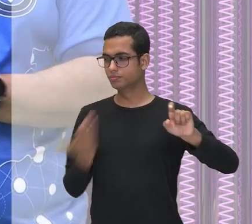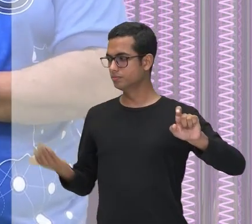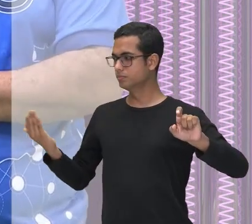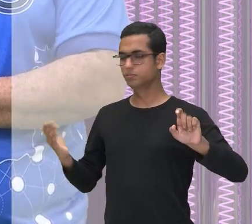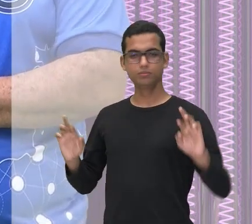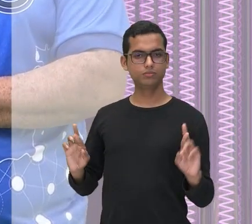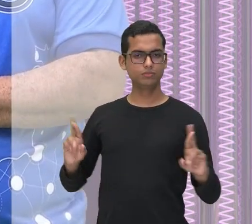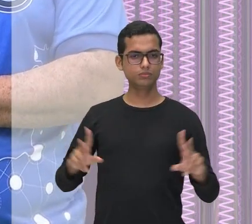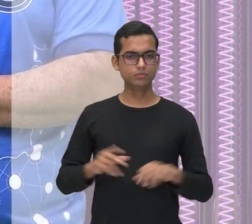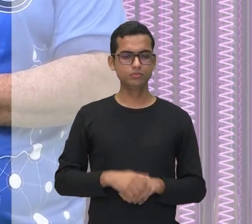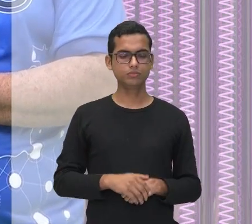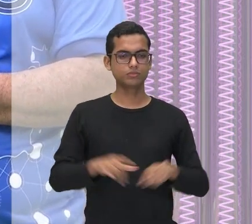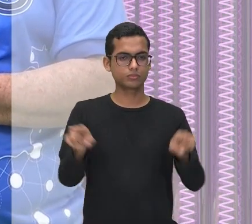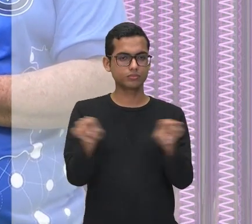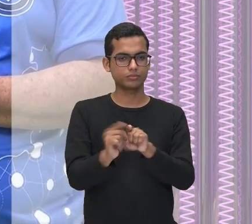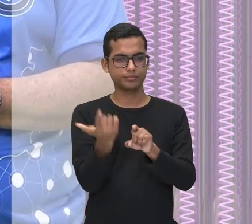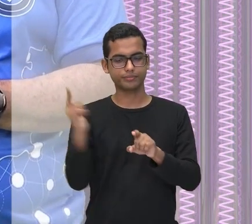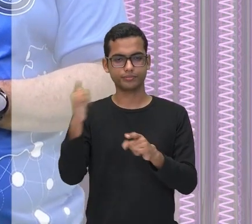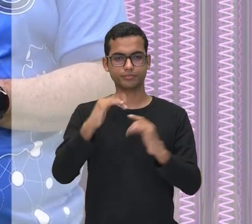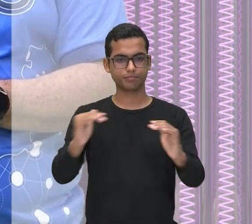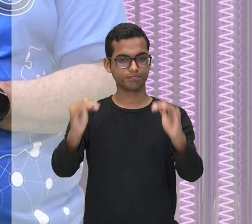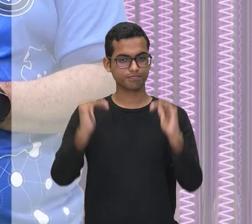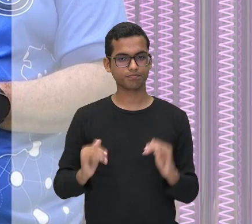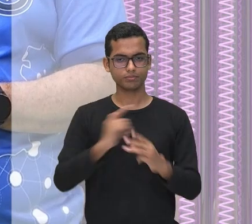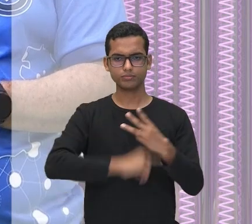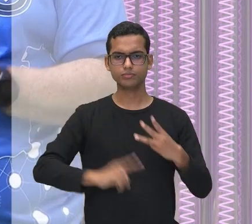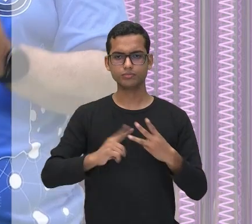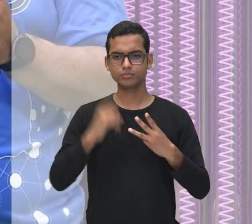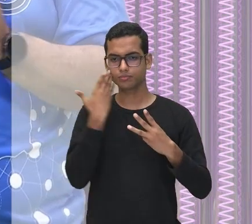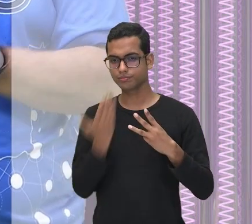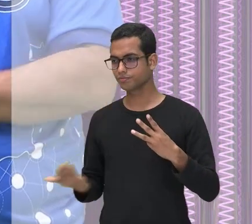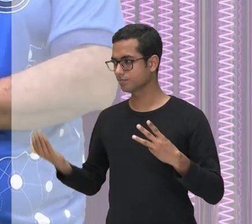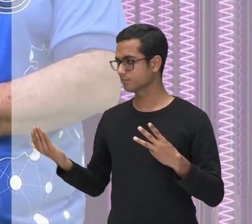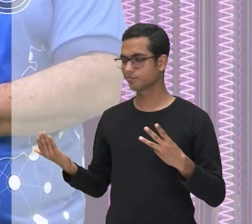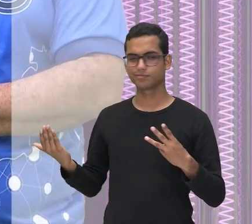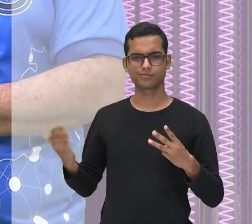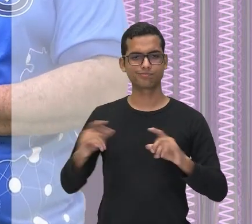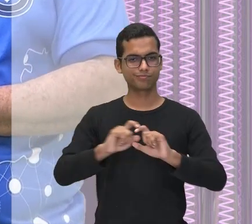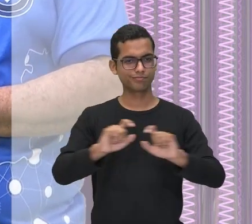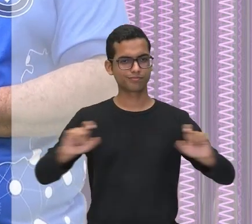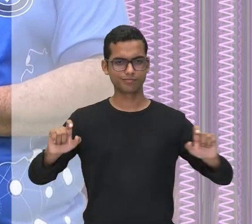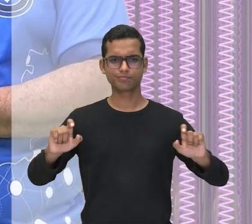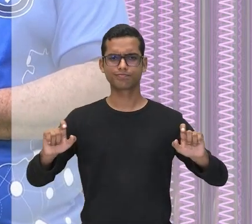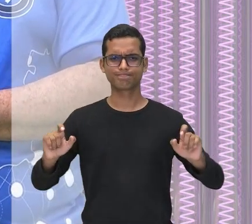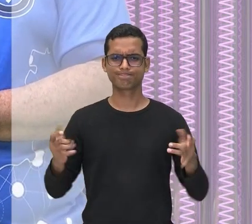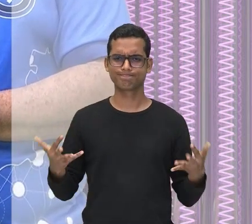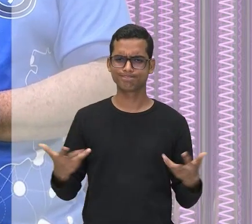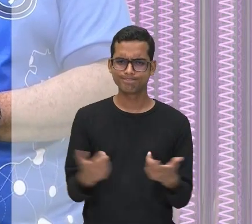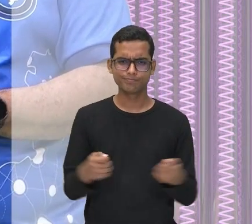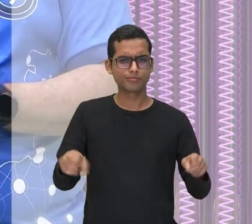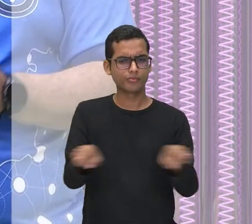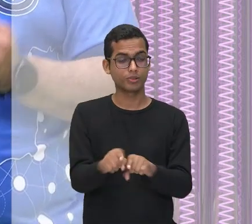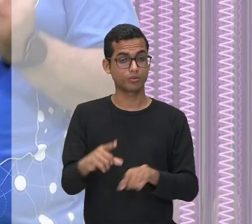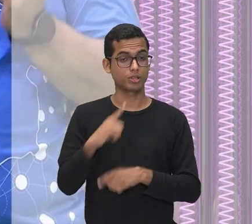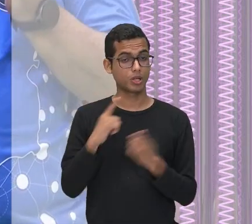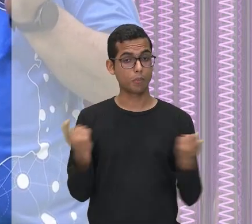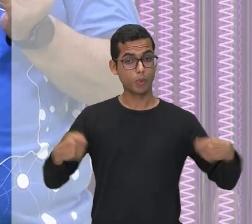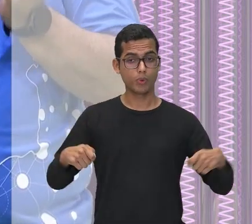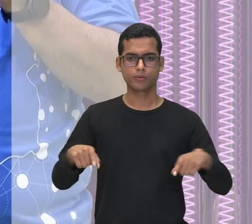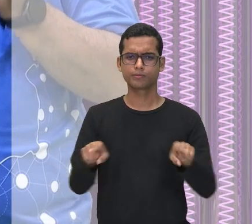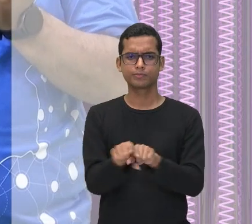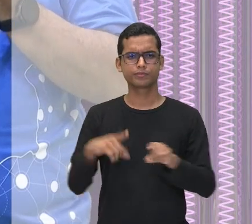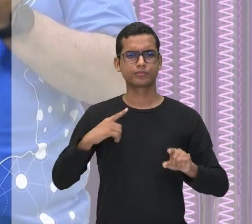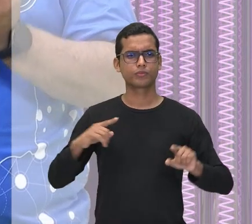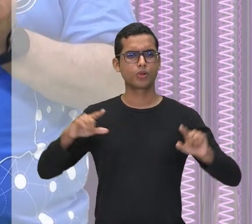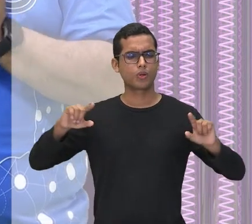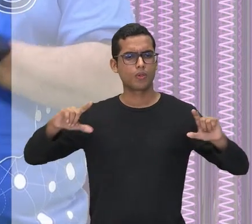diferente. Temos aí também um exemplo de expressão numérica. E aí, olha que expressão numérica linda também que nós podemos ter. O